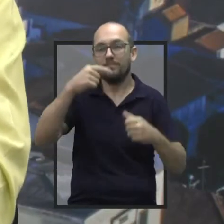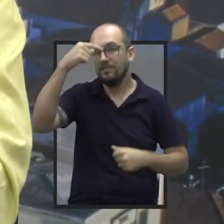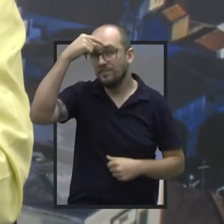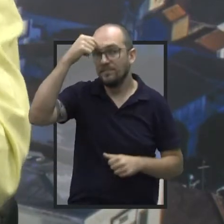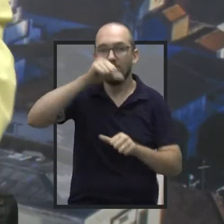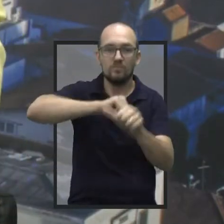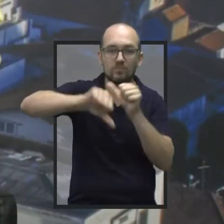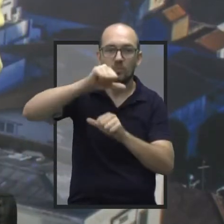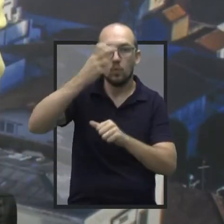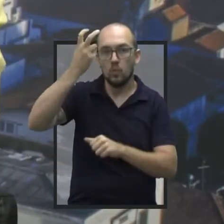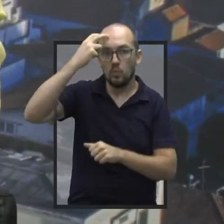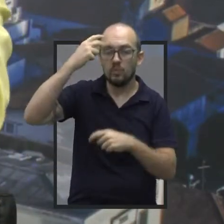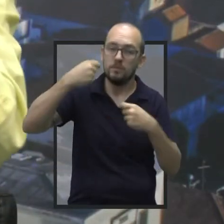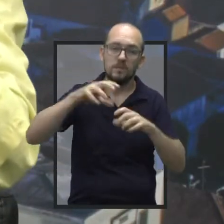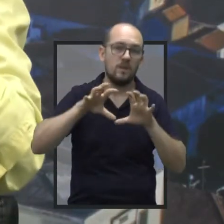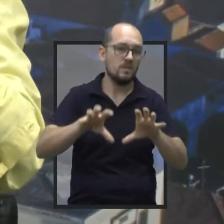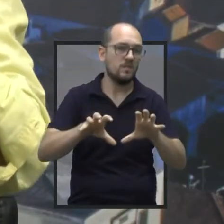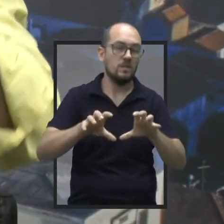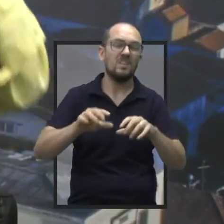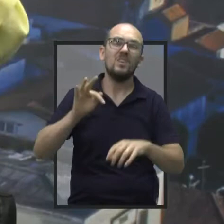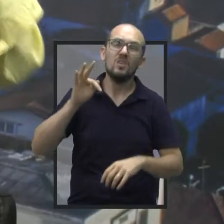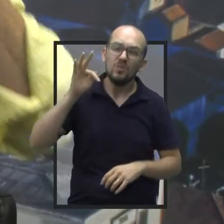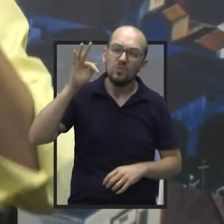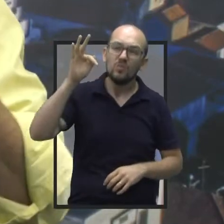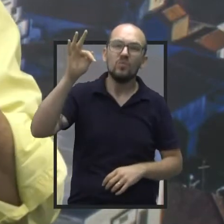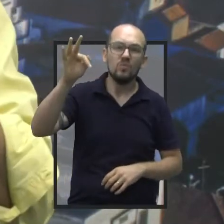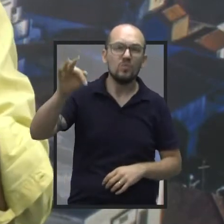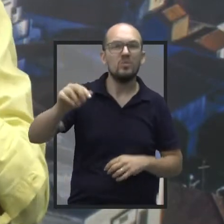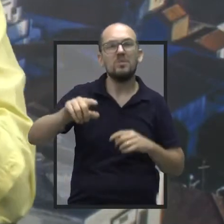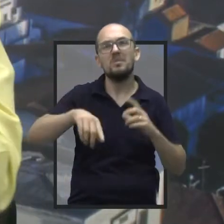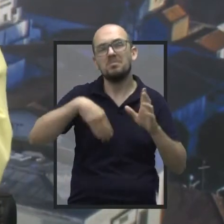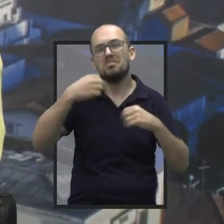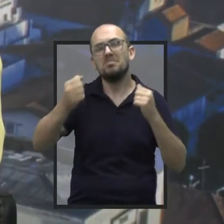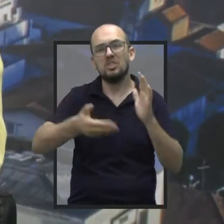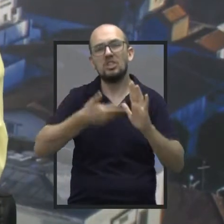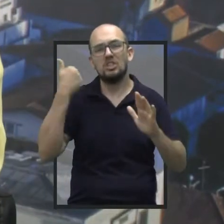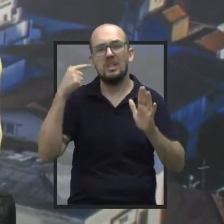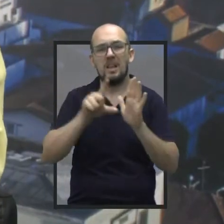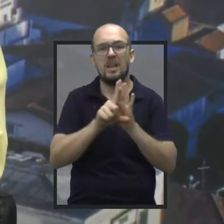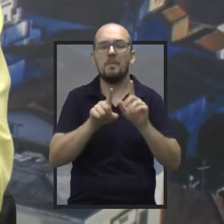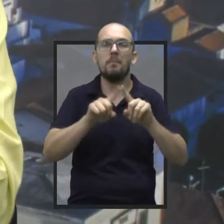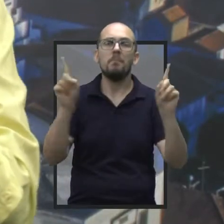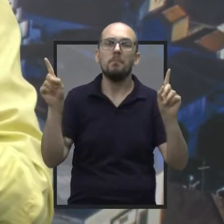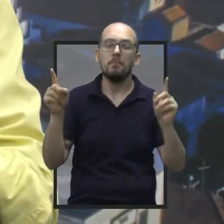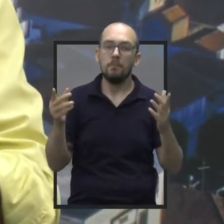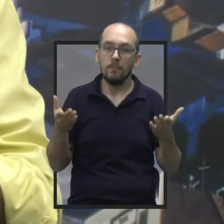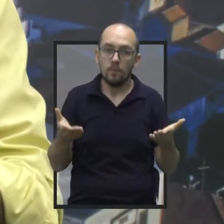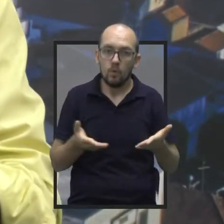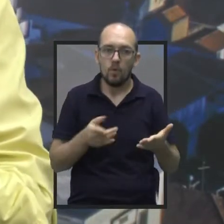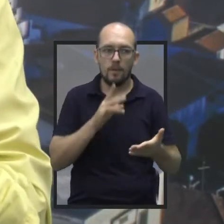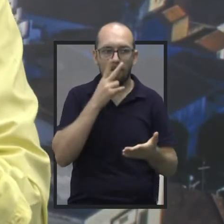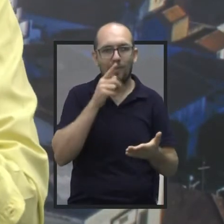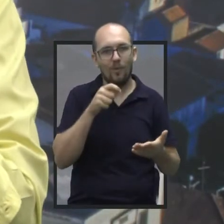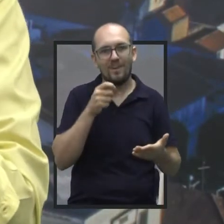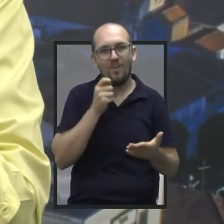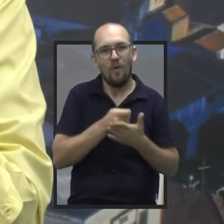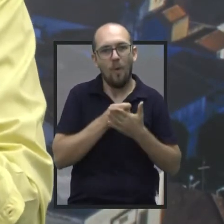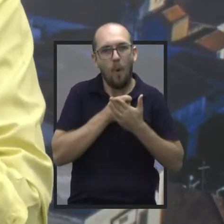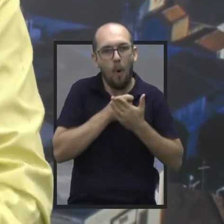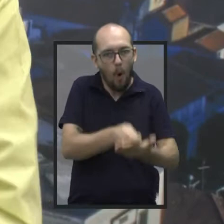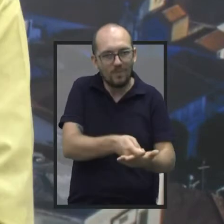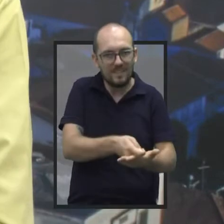essa cultura, a gente tem que fazer dessa forma e depois, no futuro, a gente pode até retirar a lei. Uhum. Porque sempre que você obriga alguma coisa, você